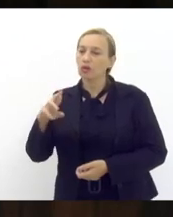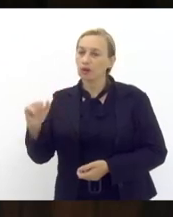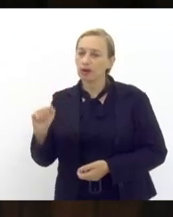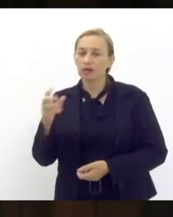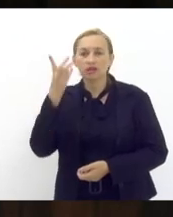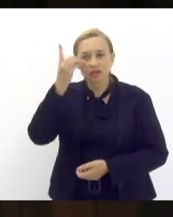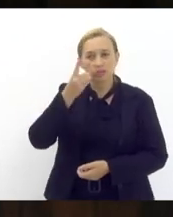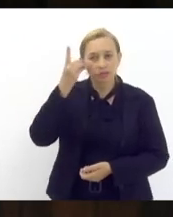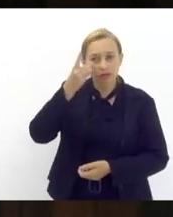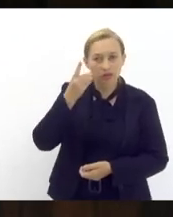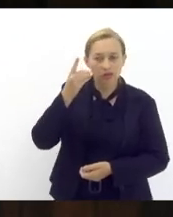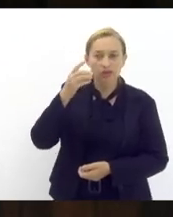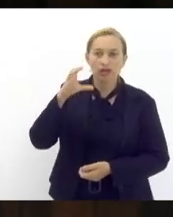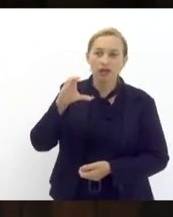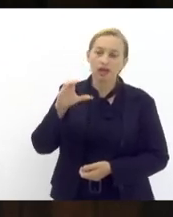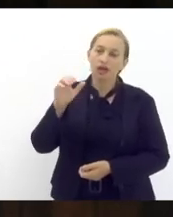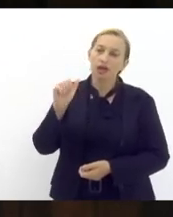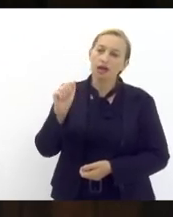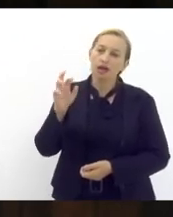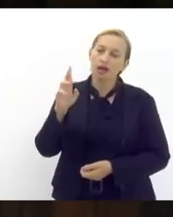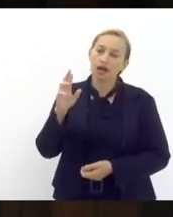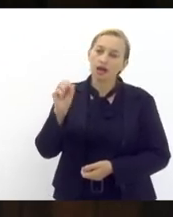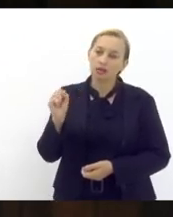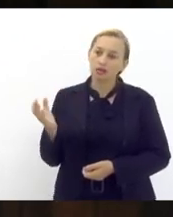deputado Carlos Macedo,